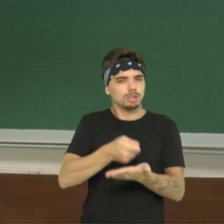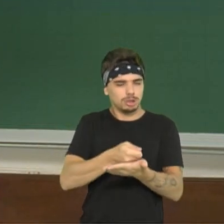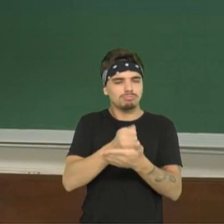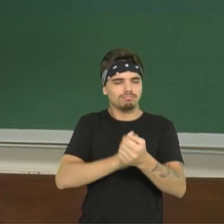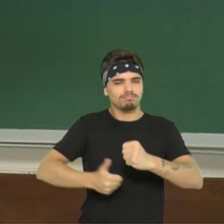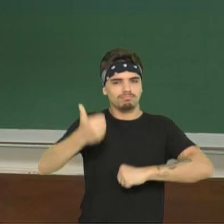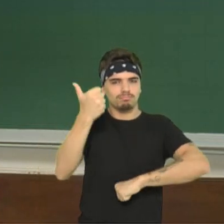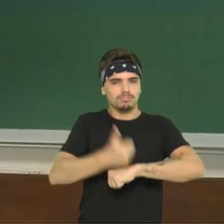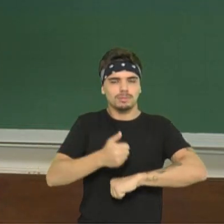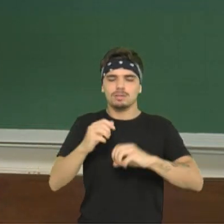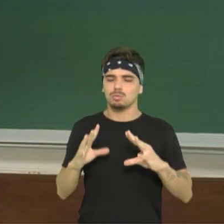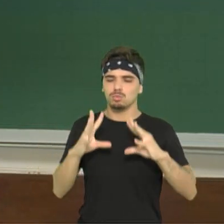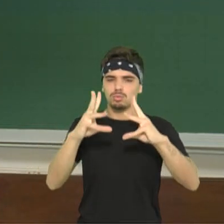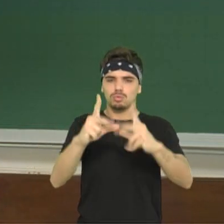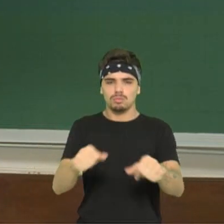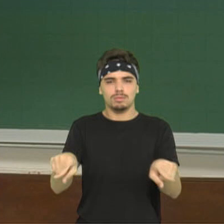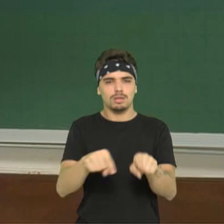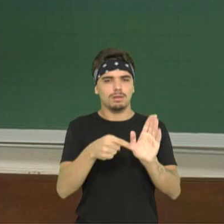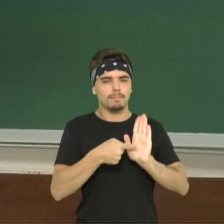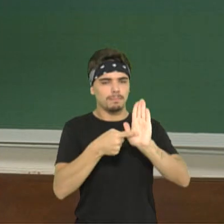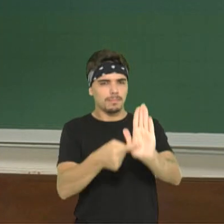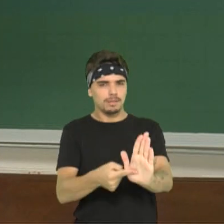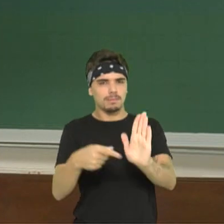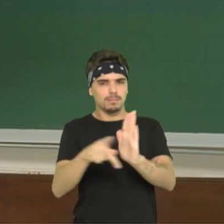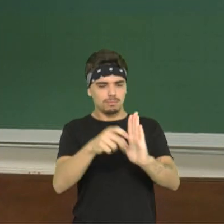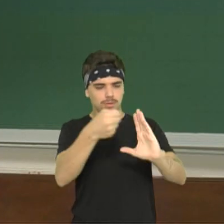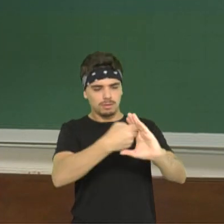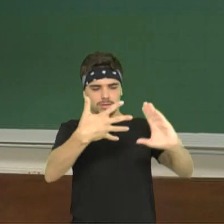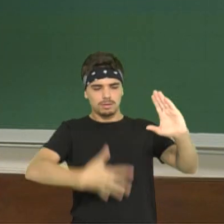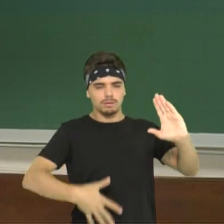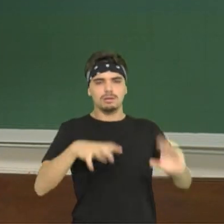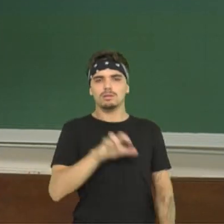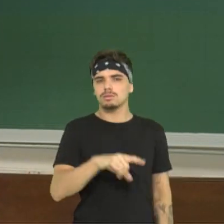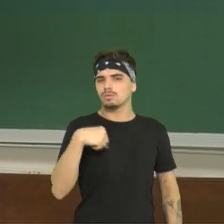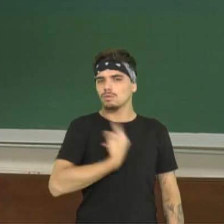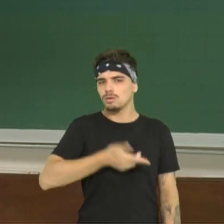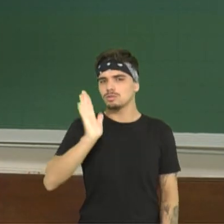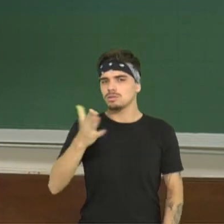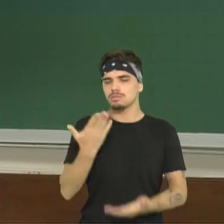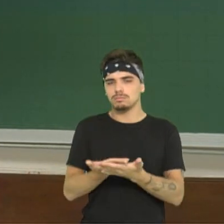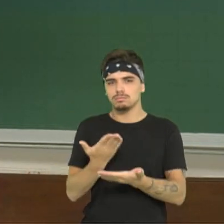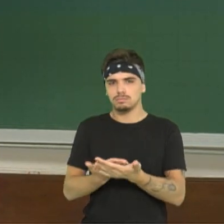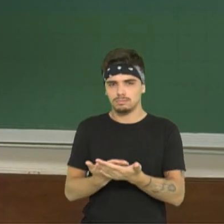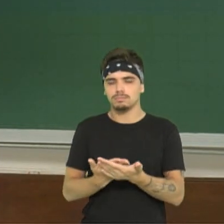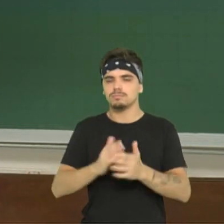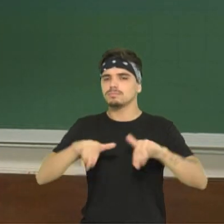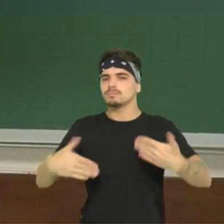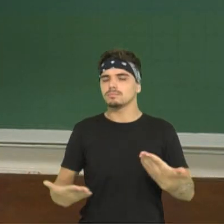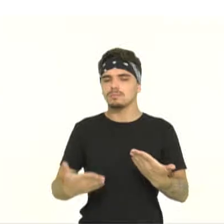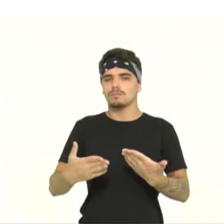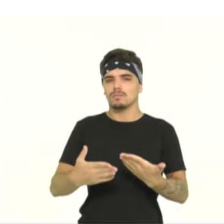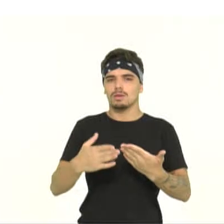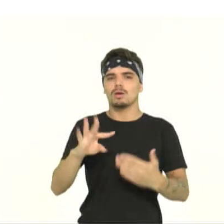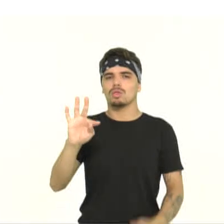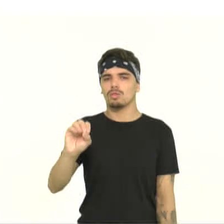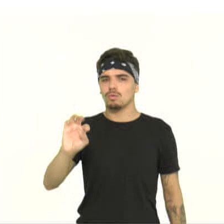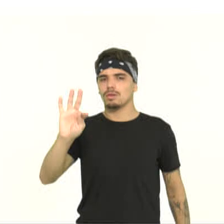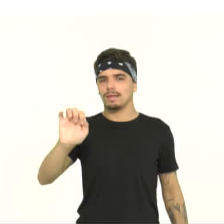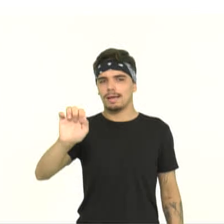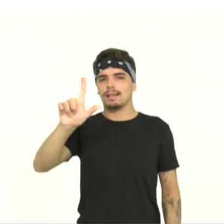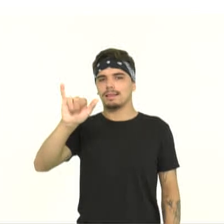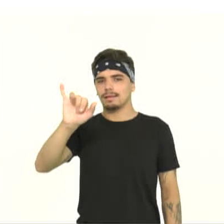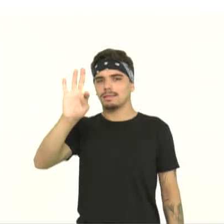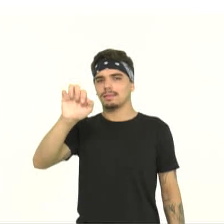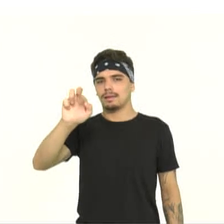exemplificar como todos eles tendo e apresentando essas características que a gente estudou aqui. Então, o totalitarismo é o nome que se dá